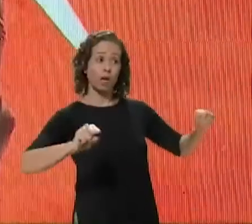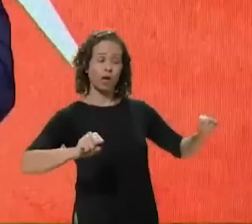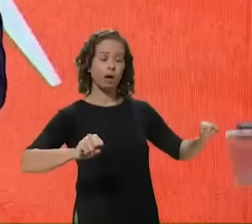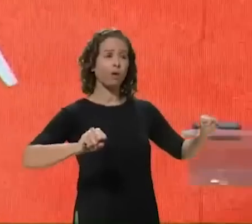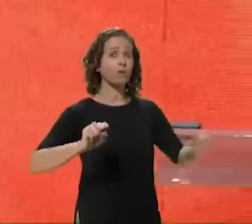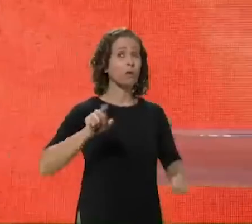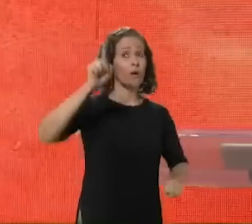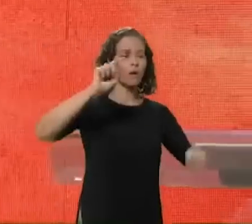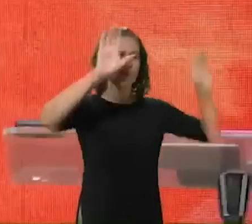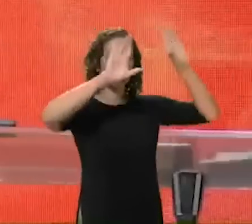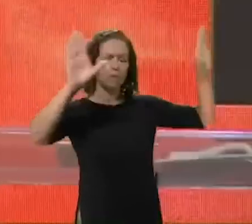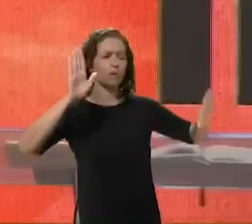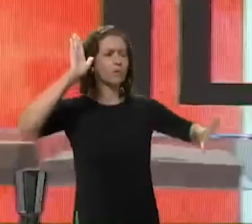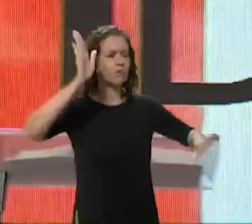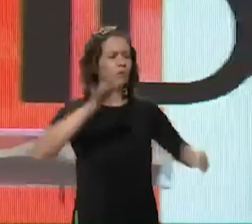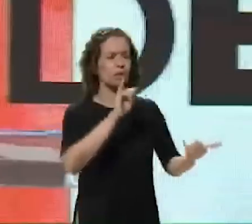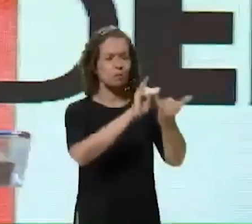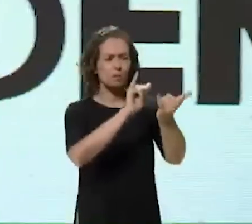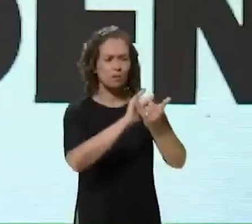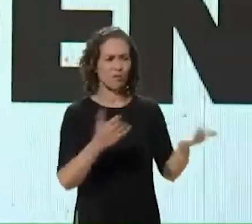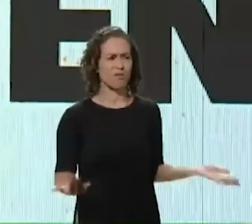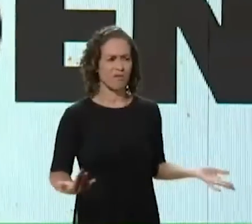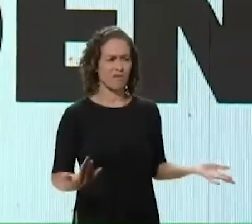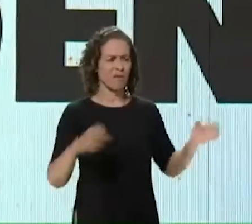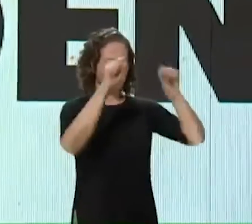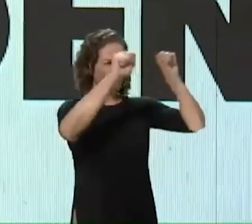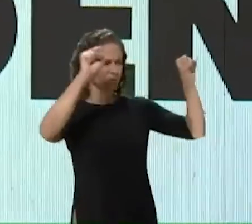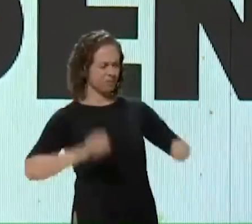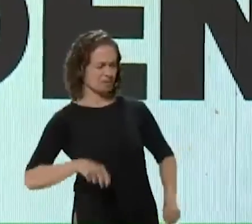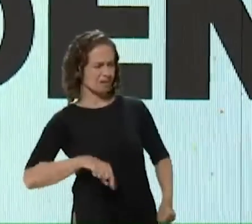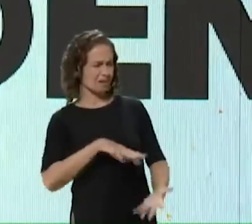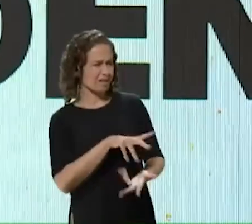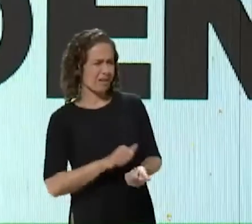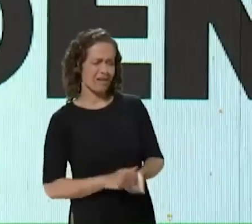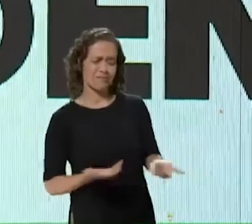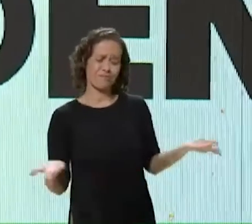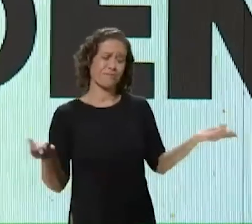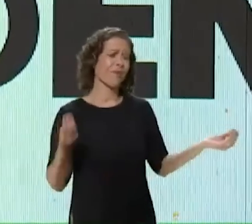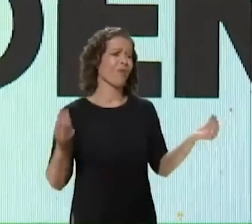consciência para te acusar se o Deus Todo-Poderoso te perdoou? Perdoou, acabou.